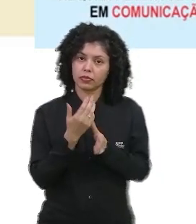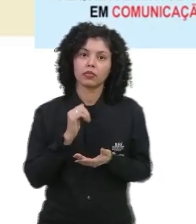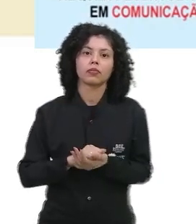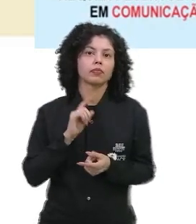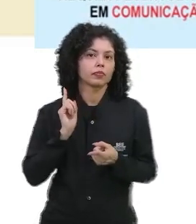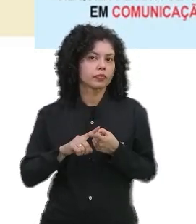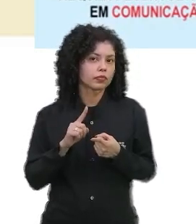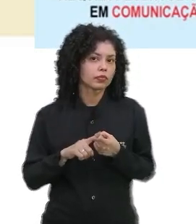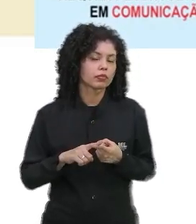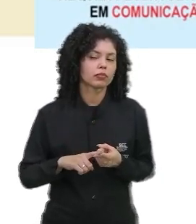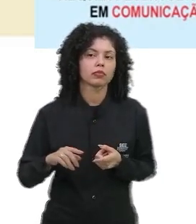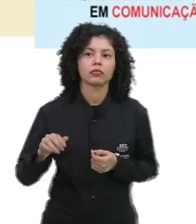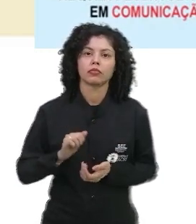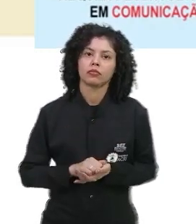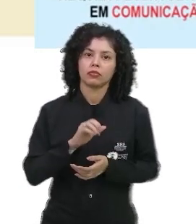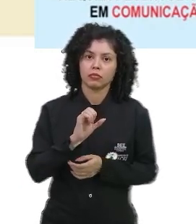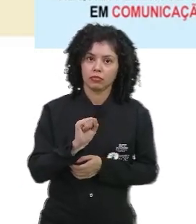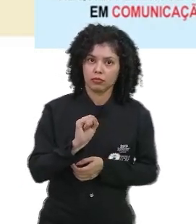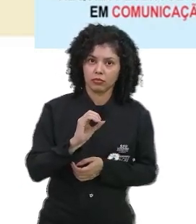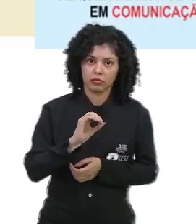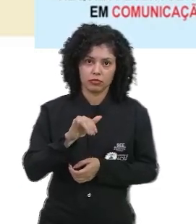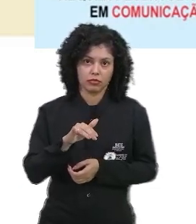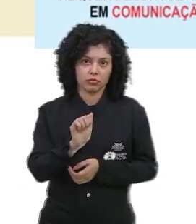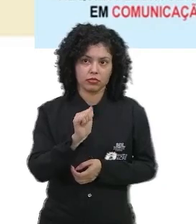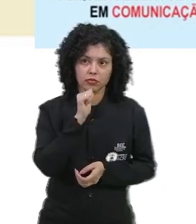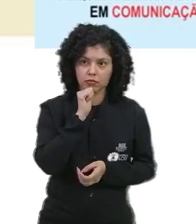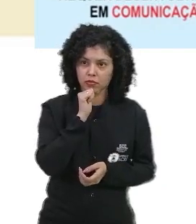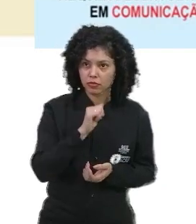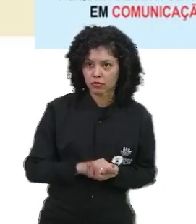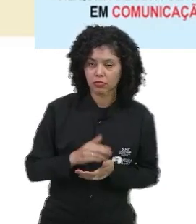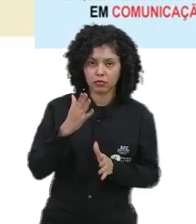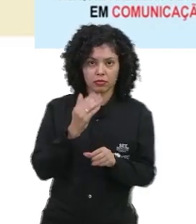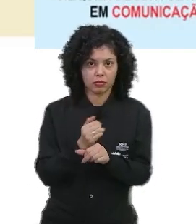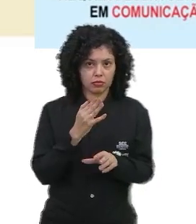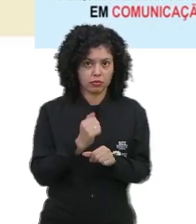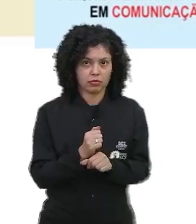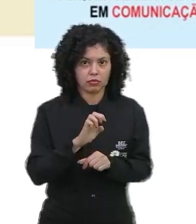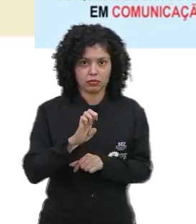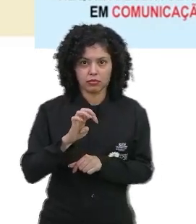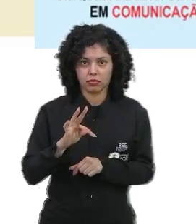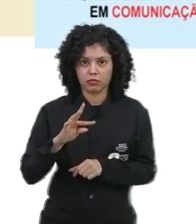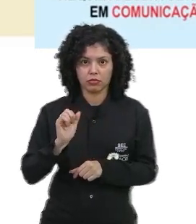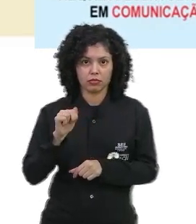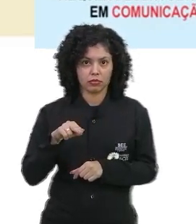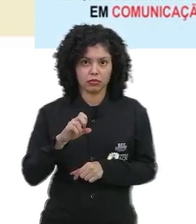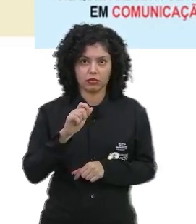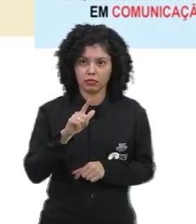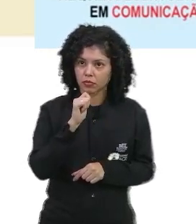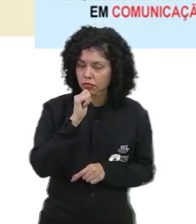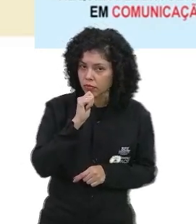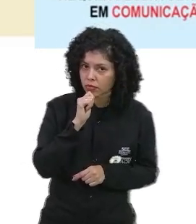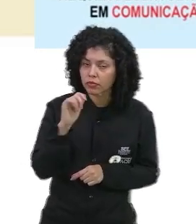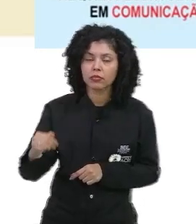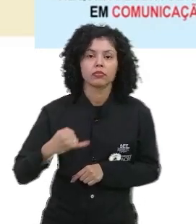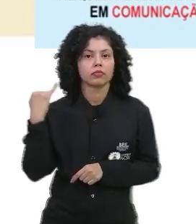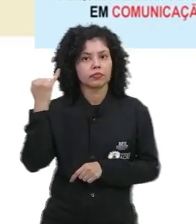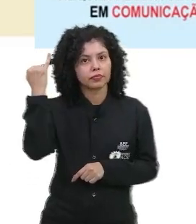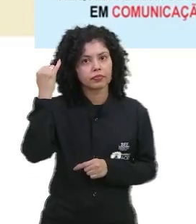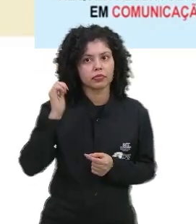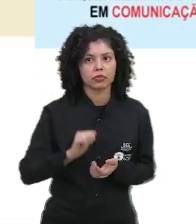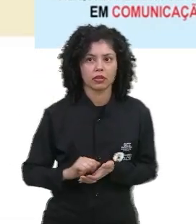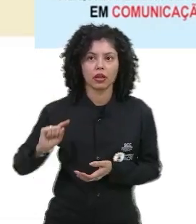da soja. Eu tenho a adição de etanol, então eu vou adicionar aqui o etanol principalmente vindo